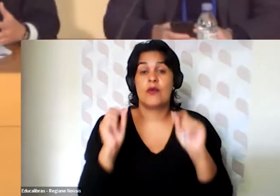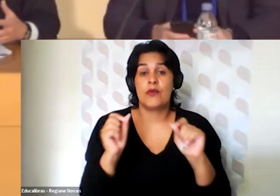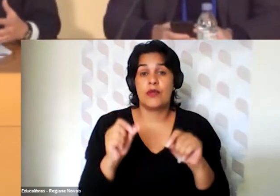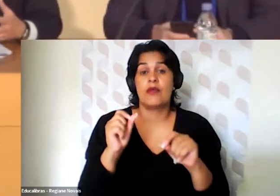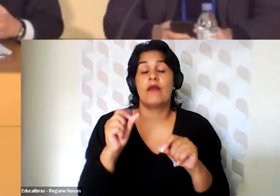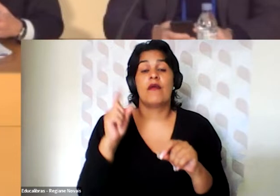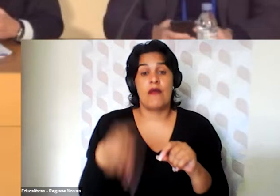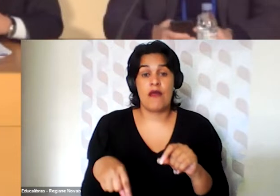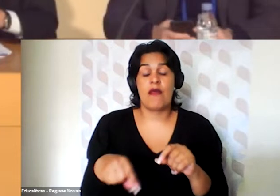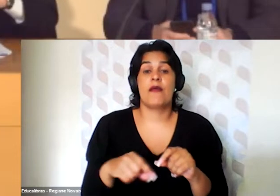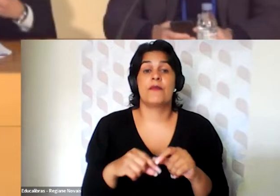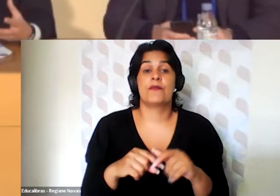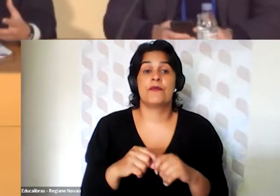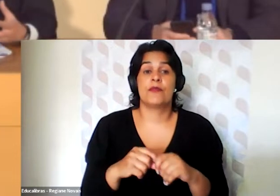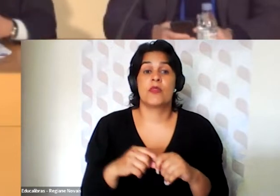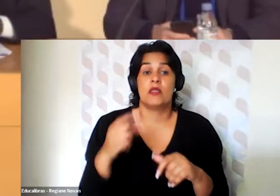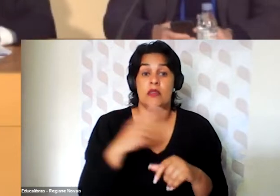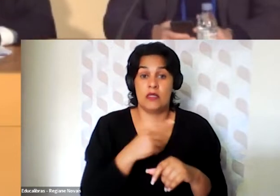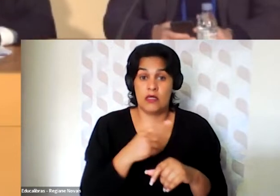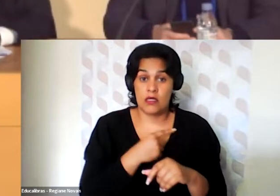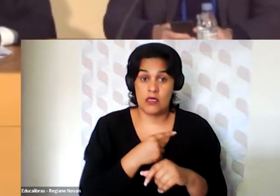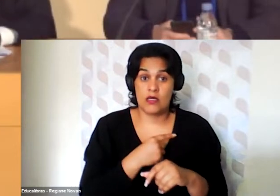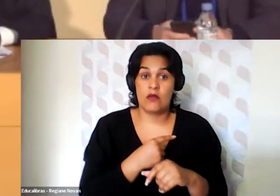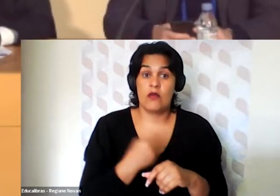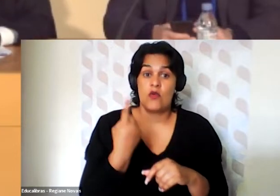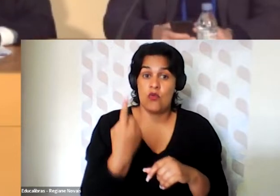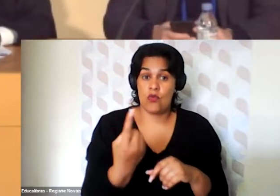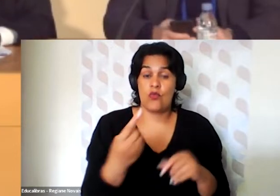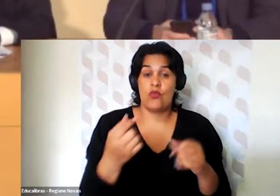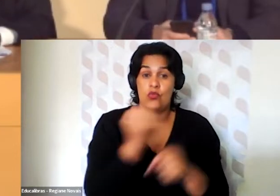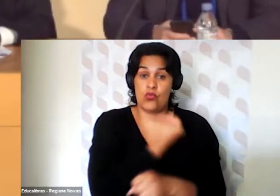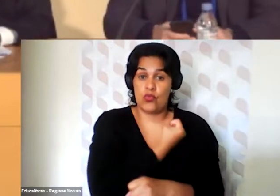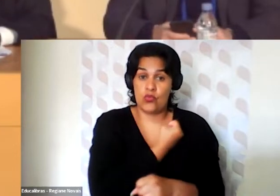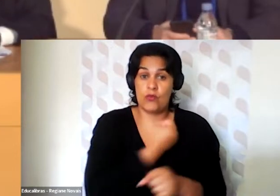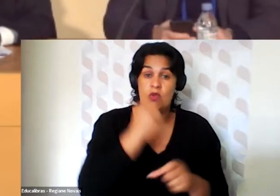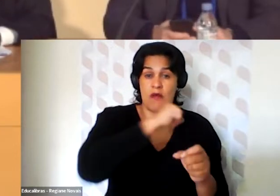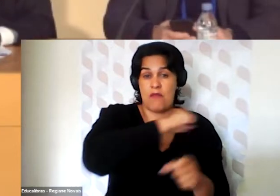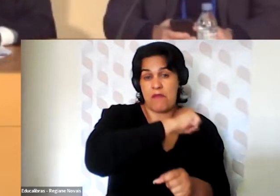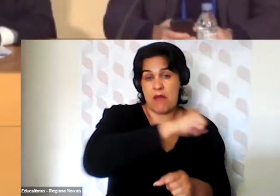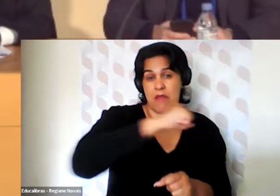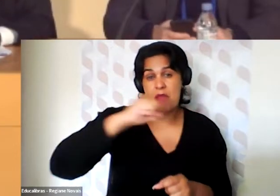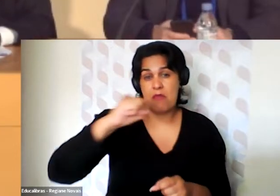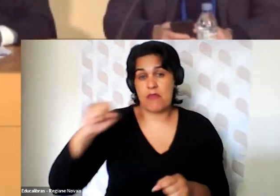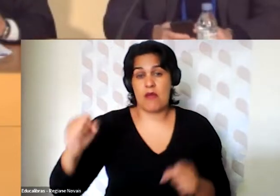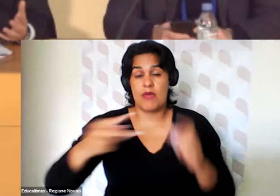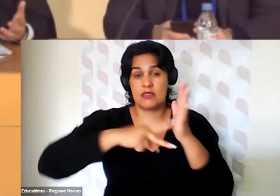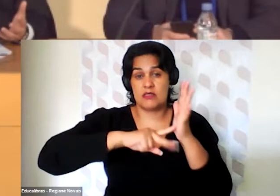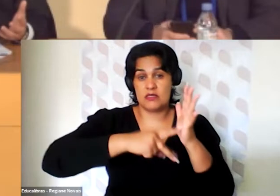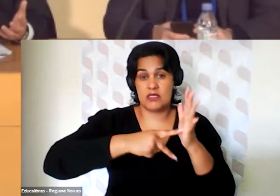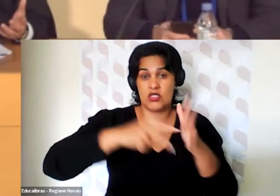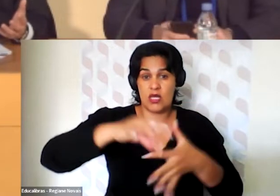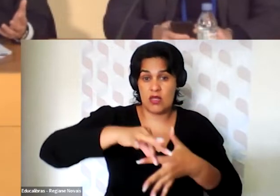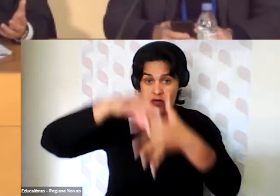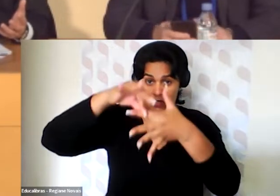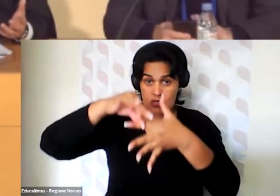processo foi benéfico para essa dimensão, E hoje não é uma